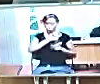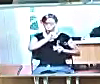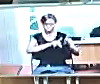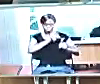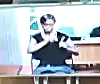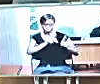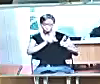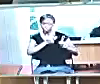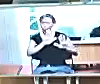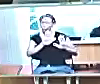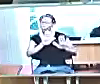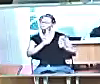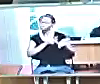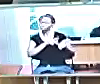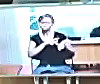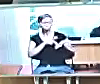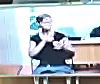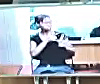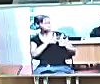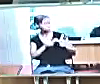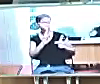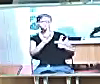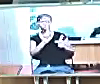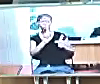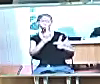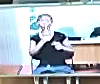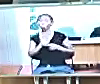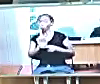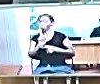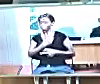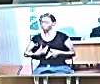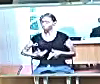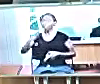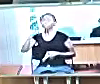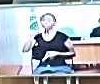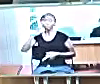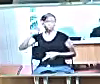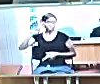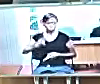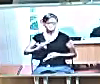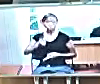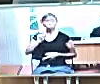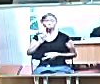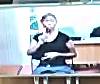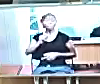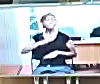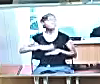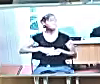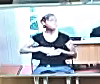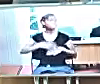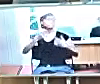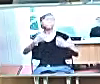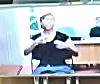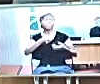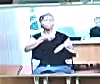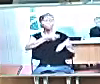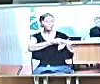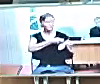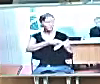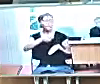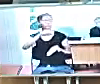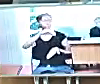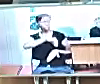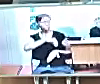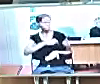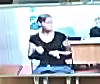verdade esse não é um problema né assim o estado reconhece que cada vez mais ele e lhe deseja pagar cada vez melhores salários aos